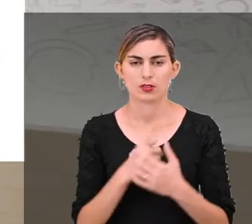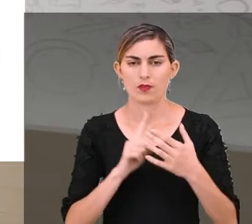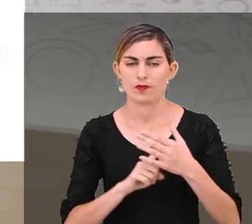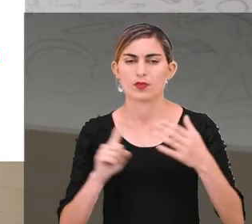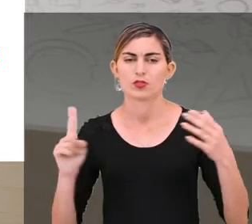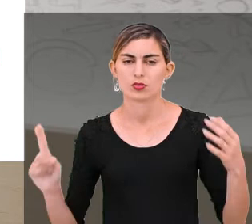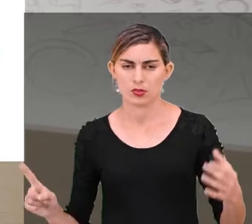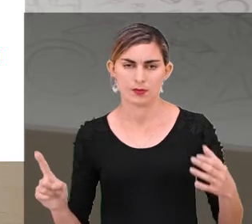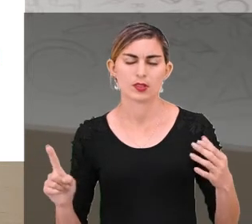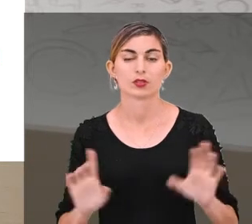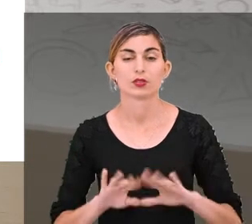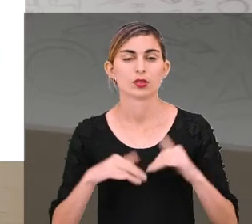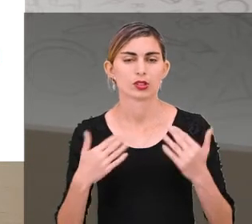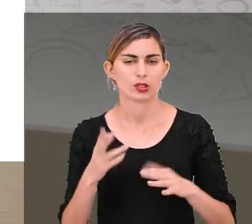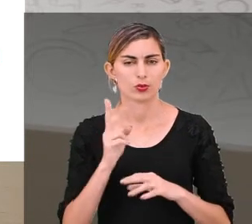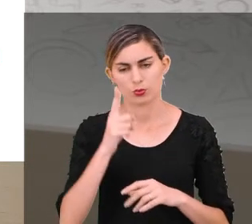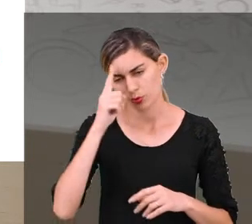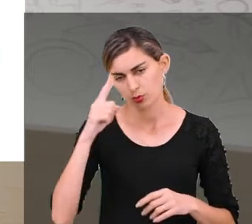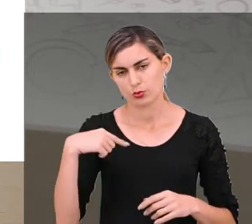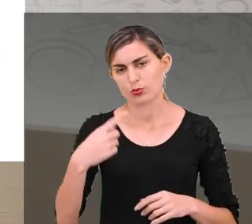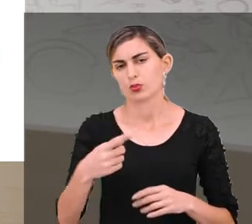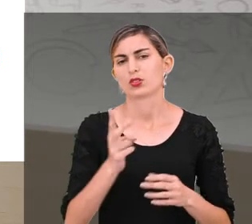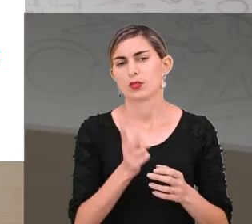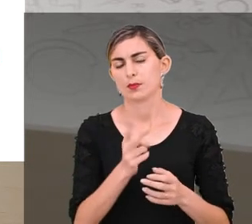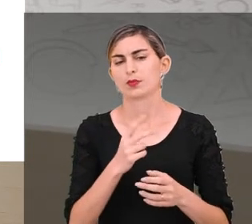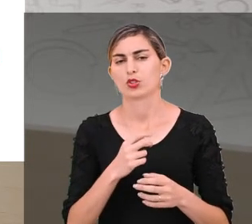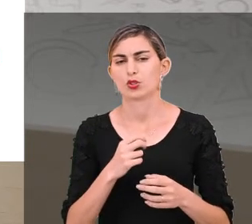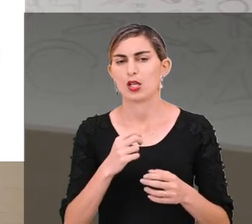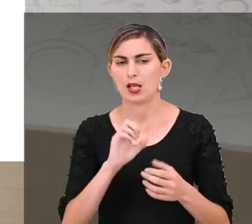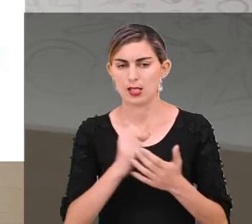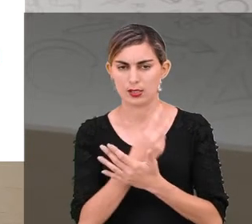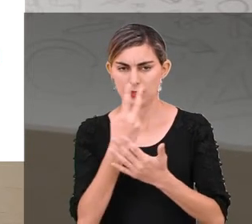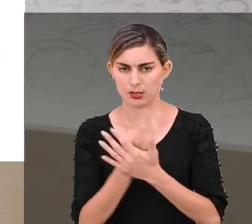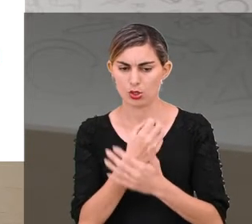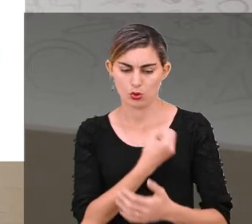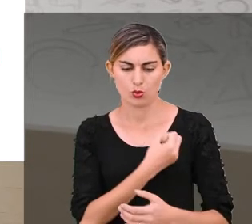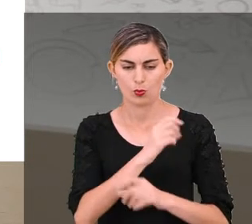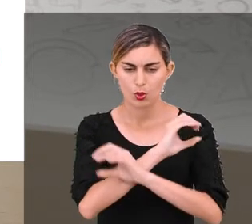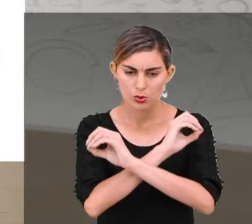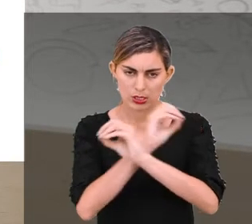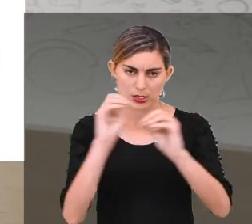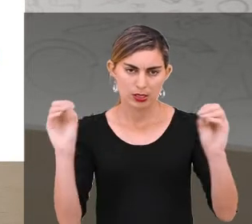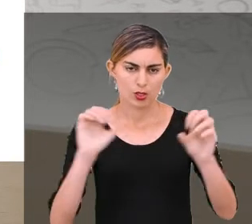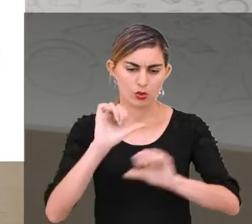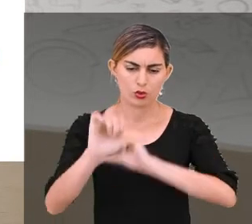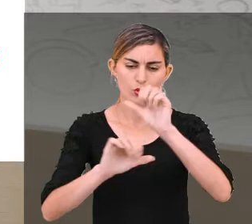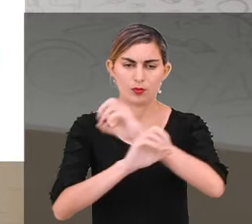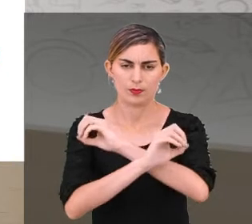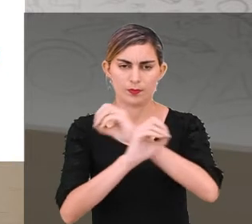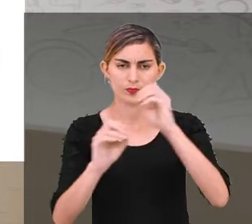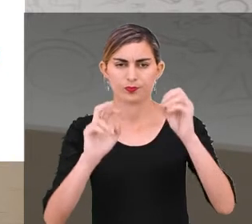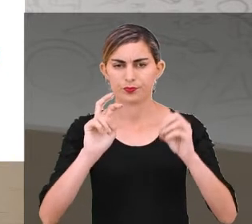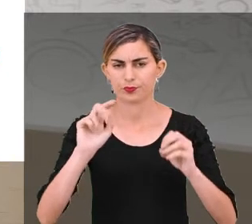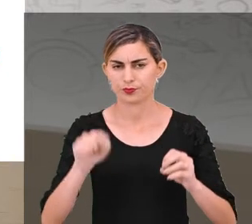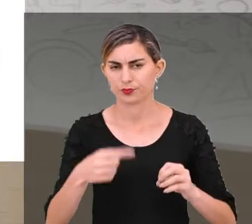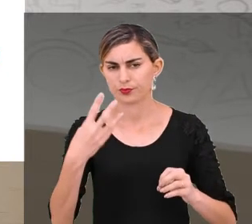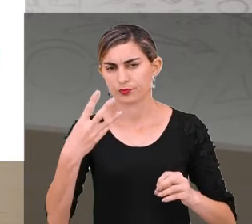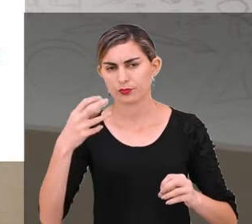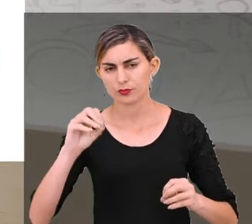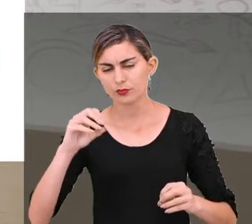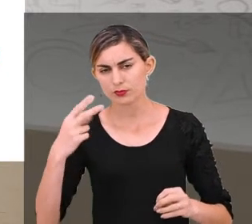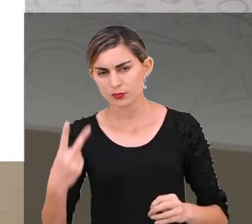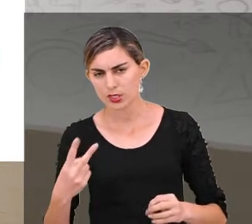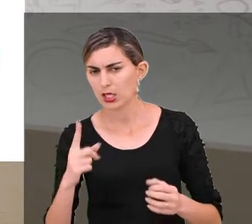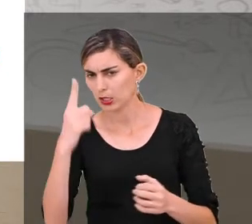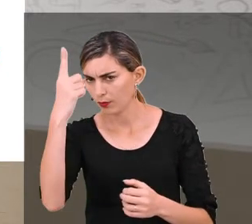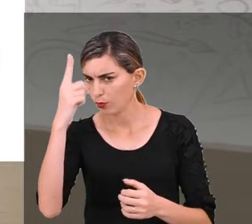com afastamento. Então, toda vez que houver acidente, esse número é zerado. Então, quando chegou em